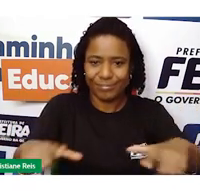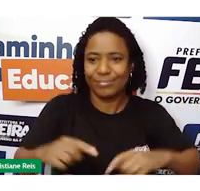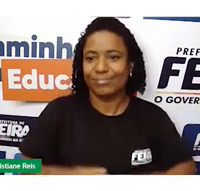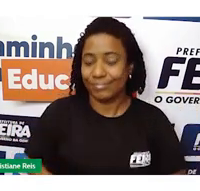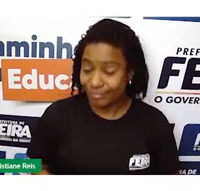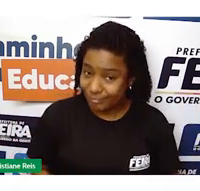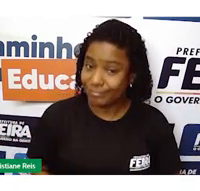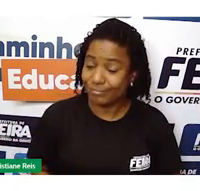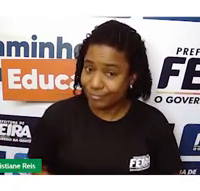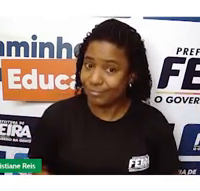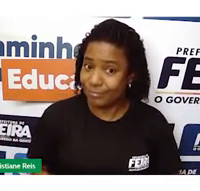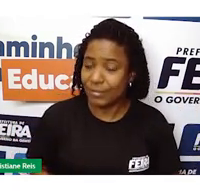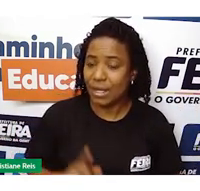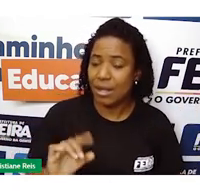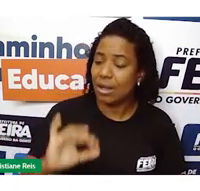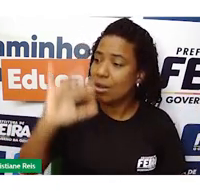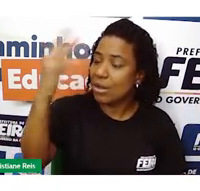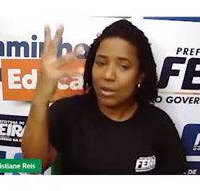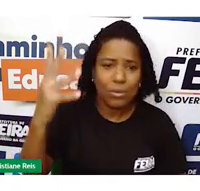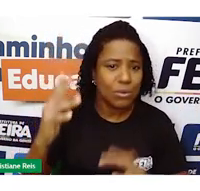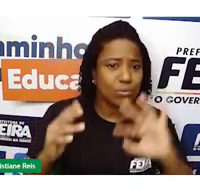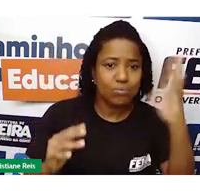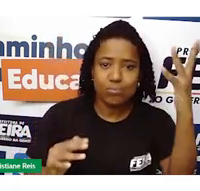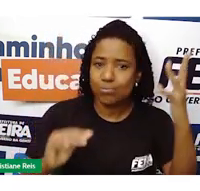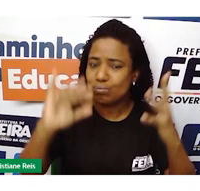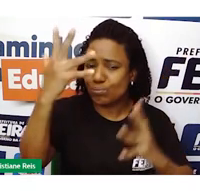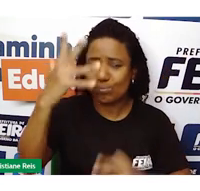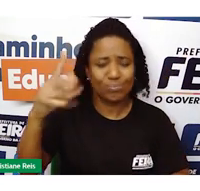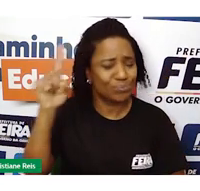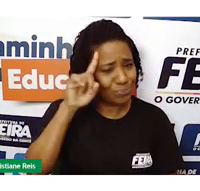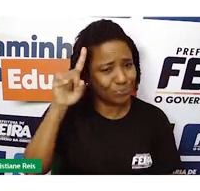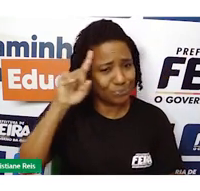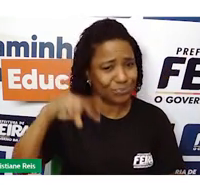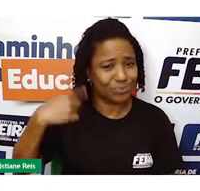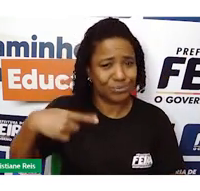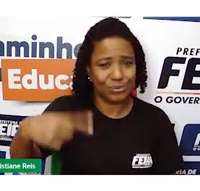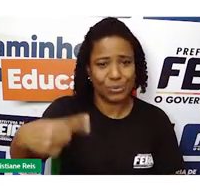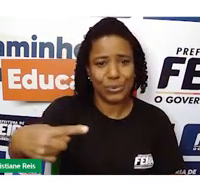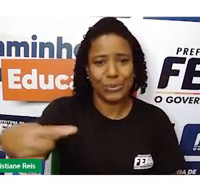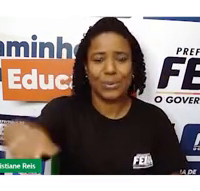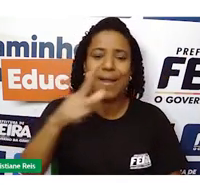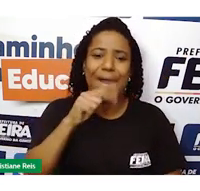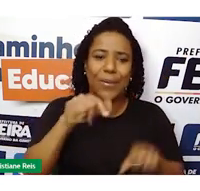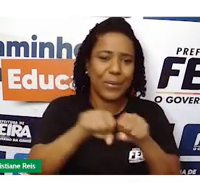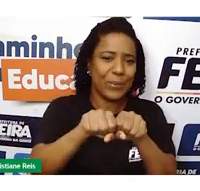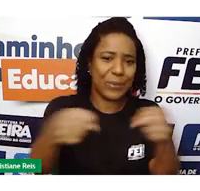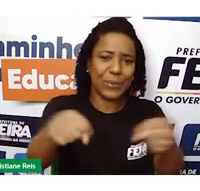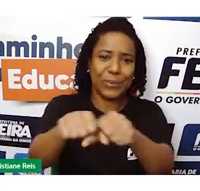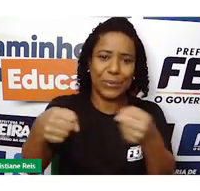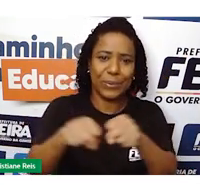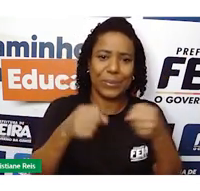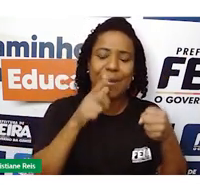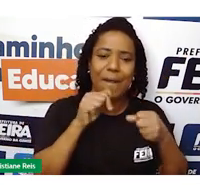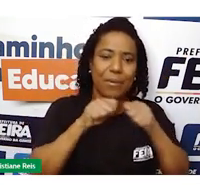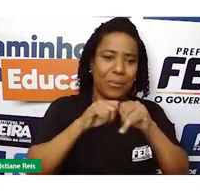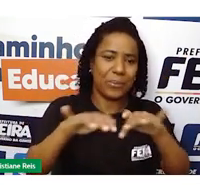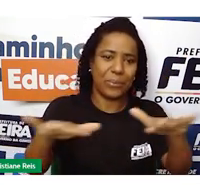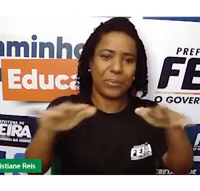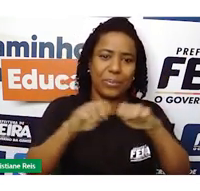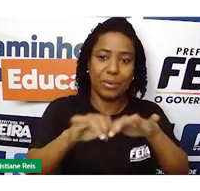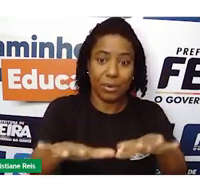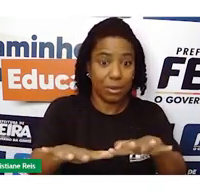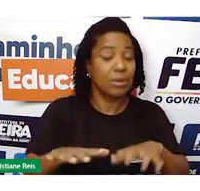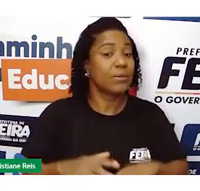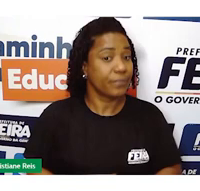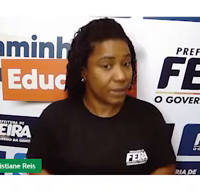Situações assim de desperdício de água são registradas todos os dias em grande parte do país. Um estudo do Instituto